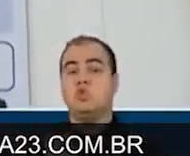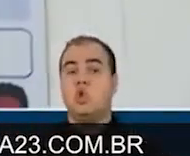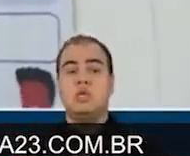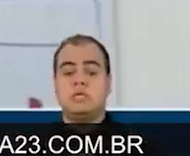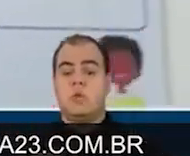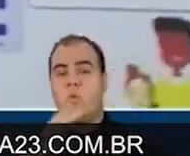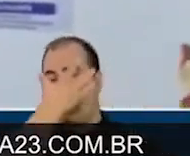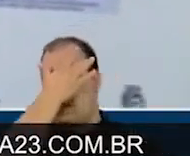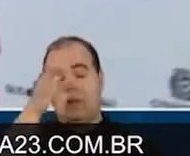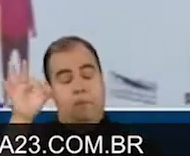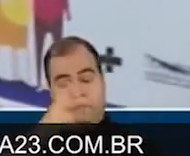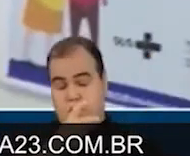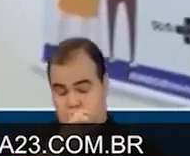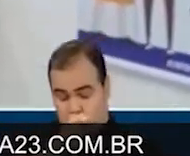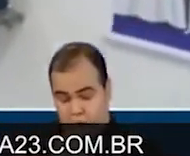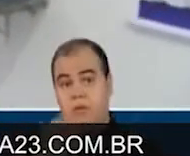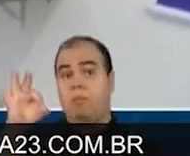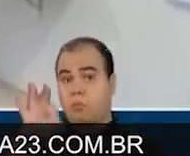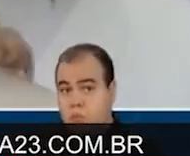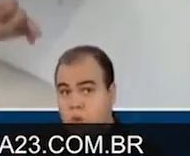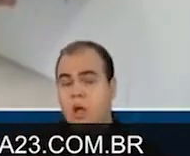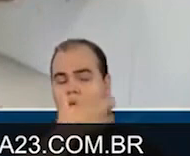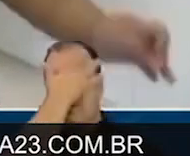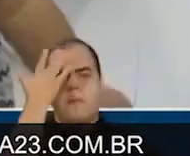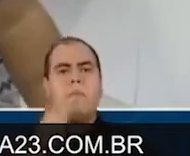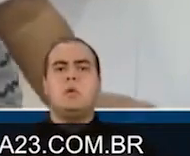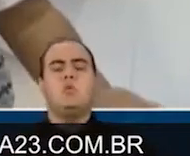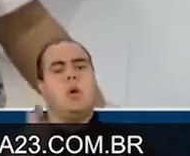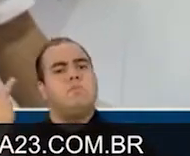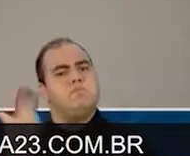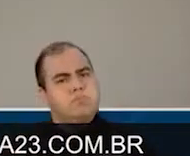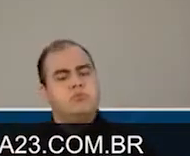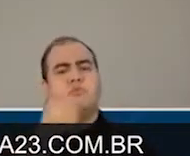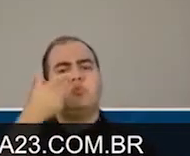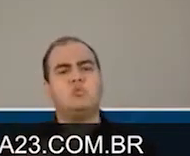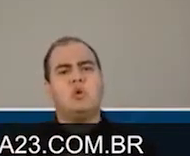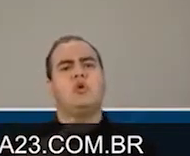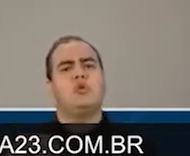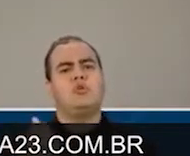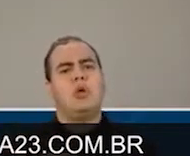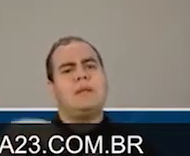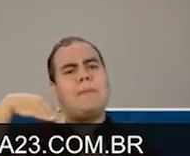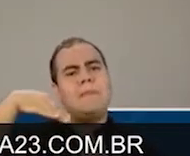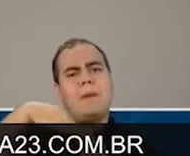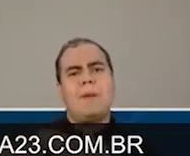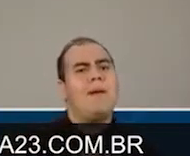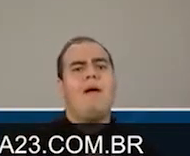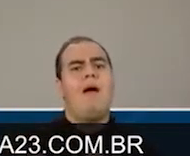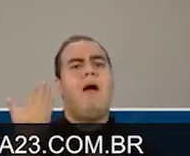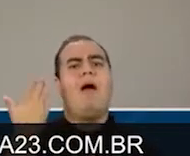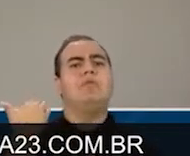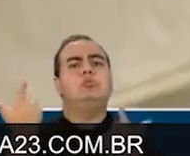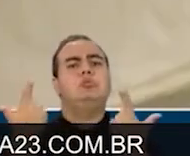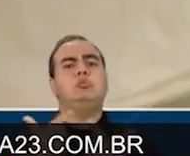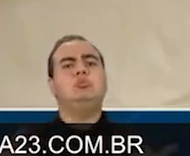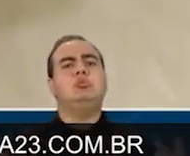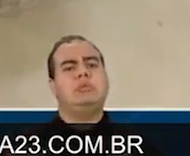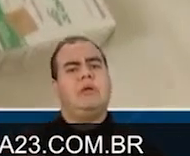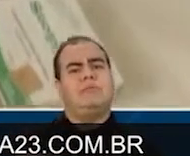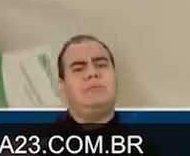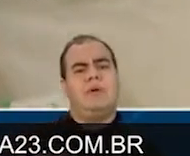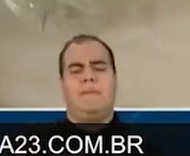do público-alvo foi imunizado. E com isso, nós regredimos a níveis que não eram vistos desde os anos